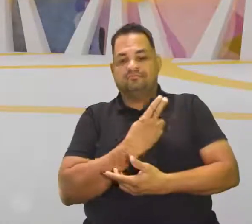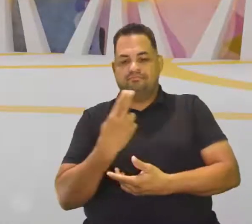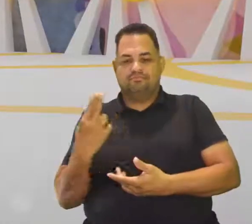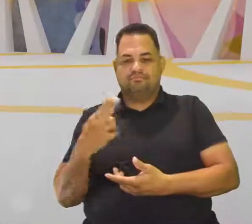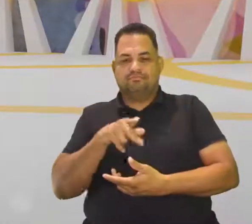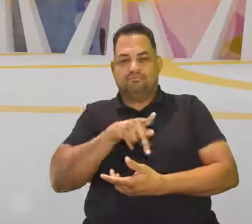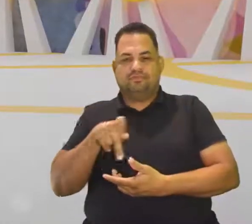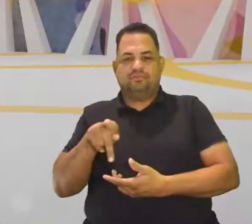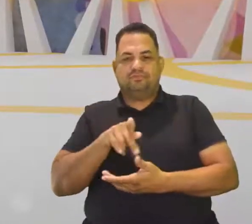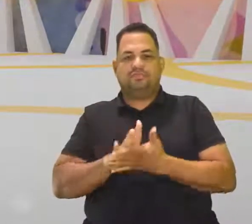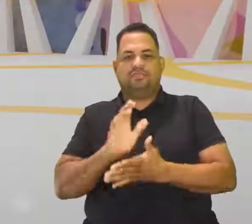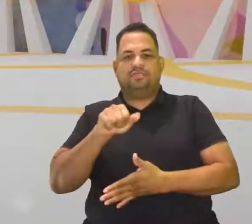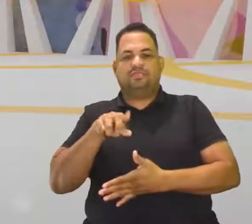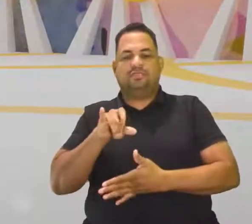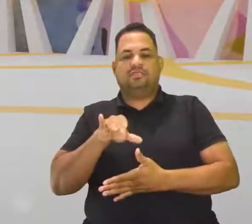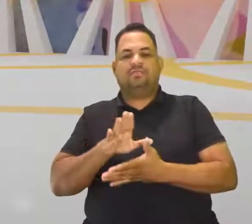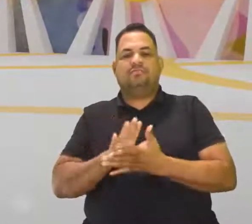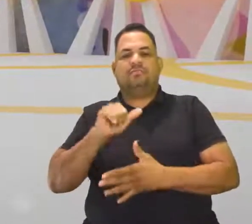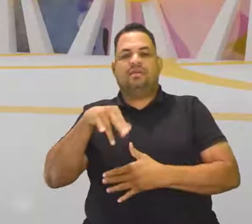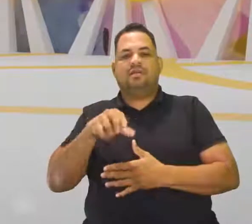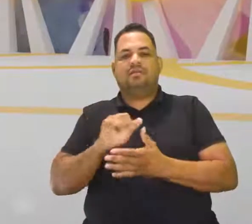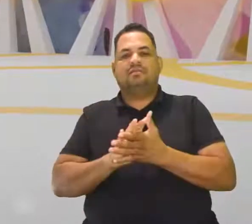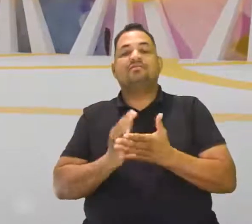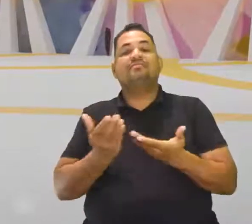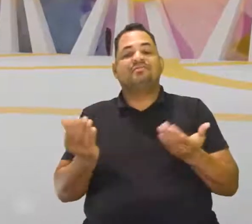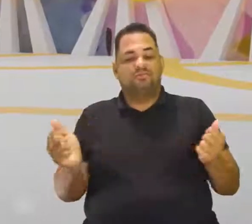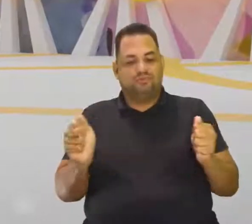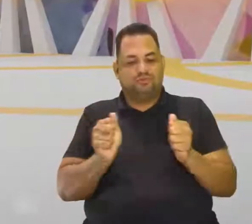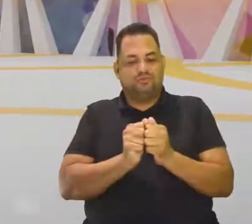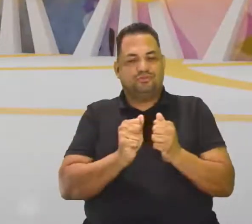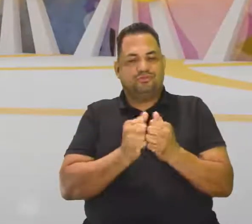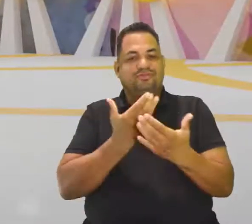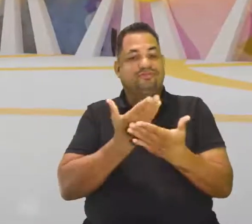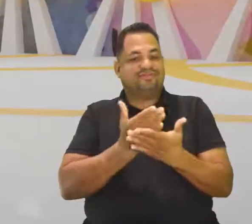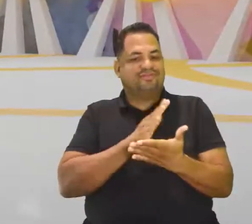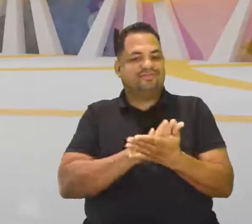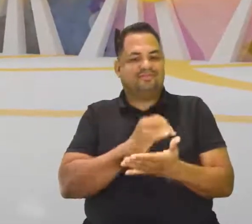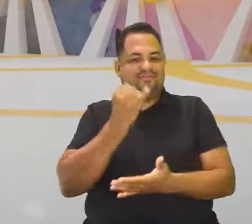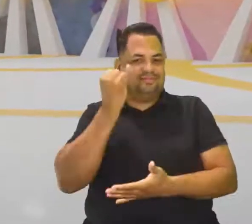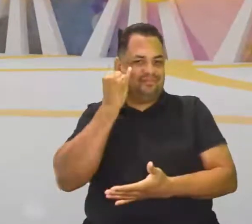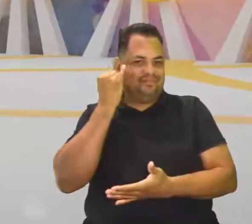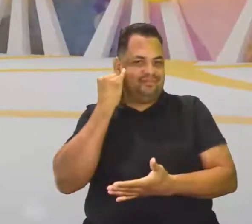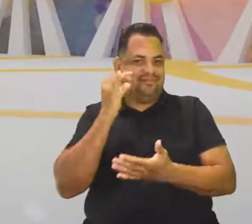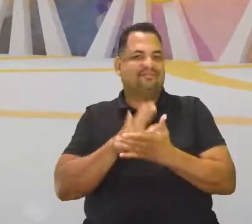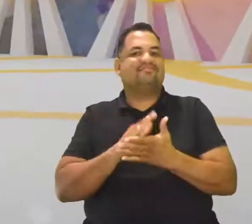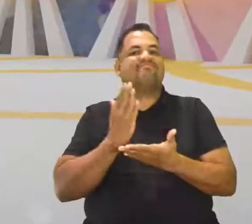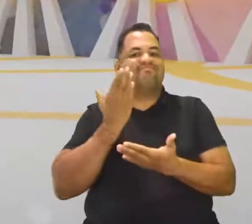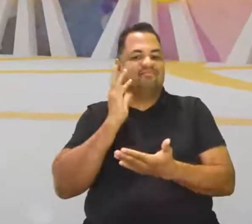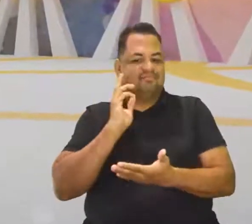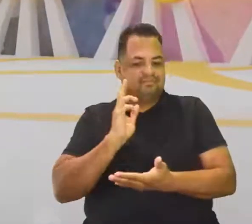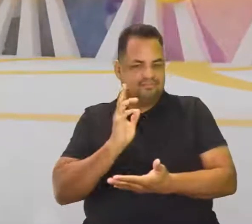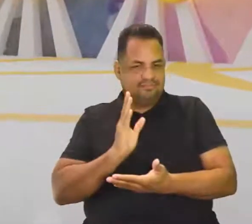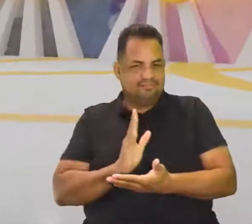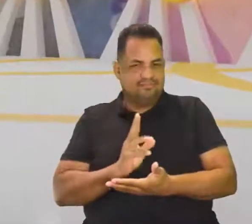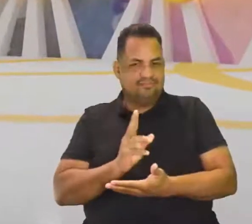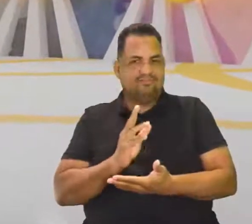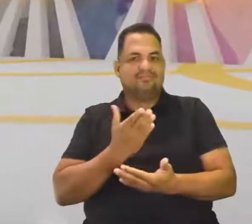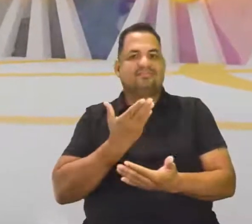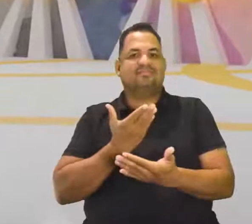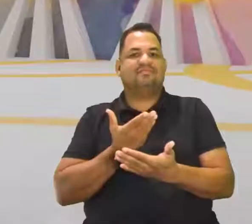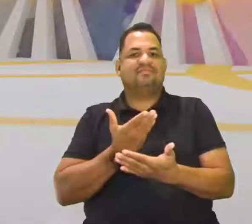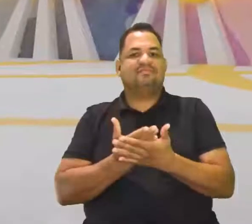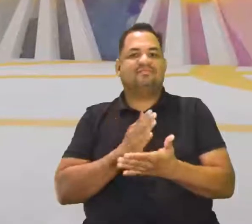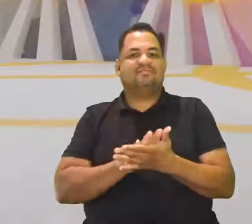professora Dani Maia estou aqui com nosso intérprete chaminé mais uma vez aqui interpretar da sala de sociologia